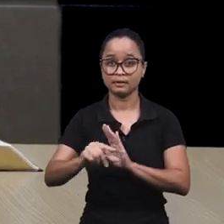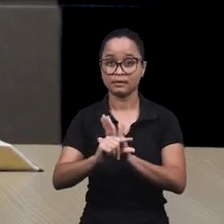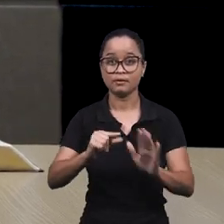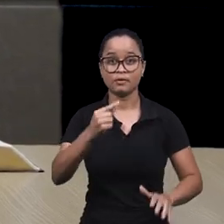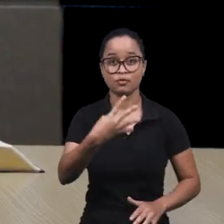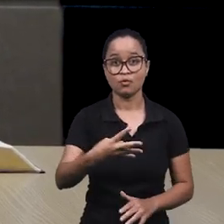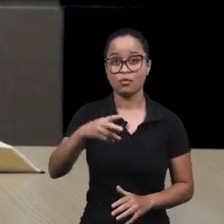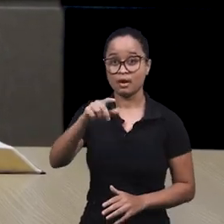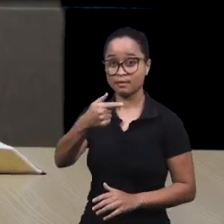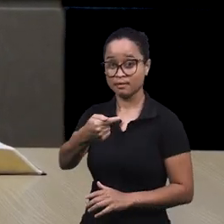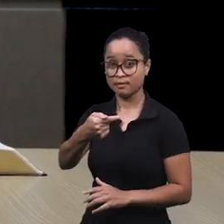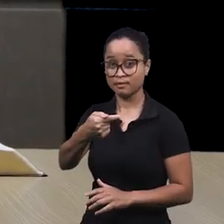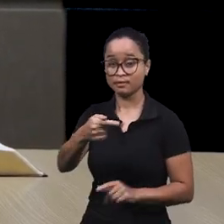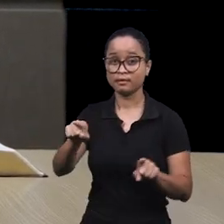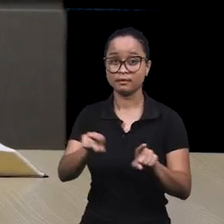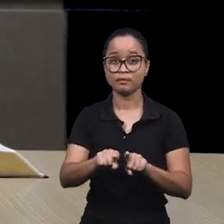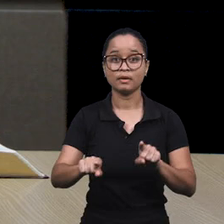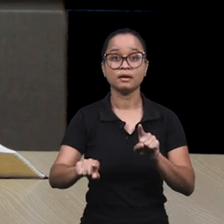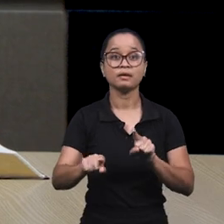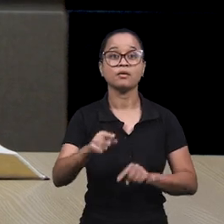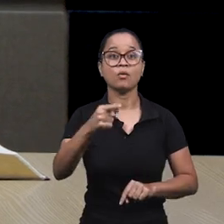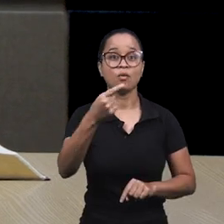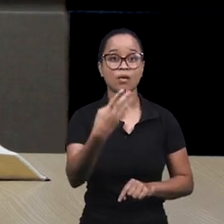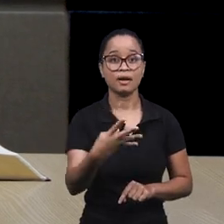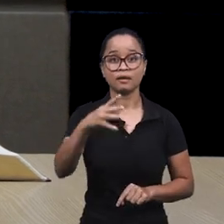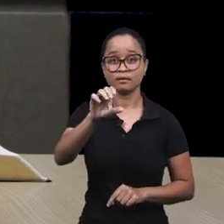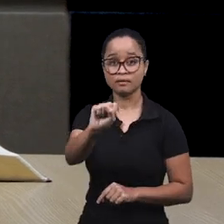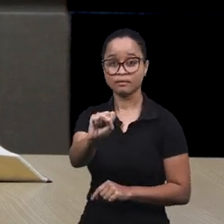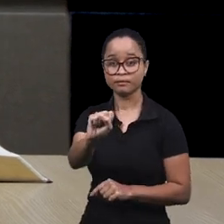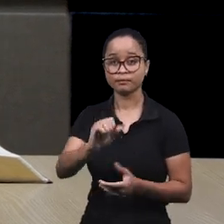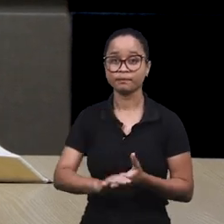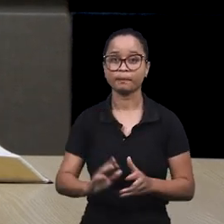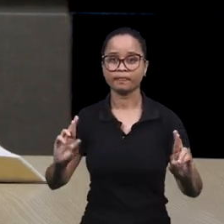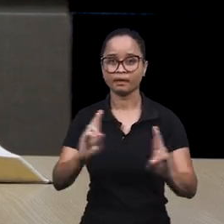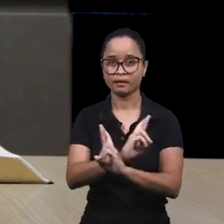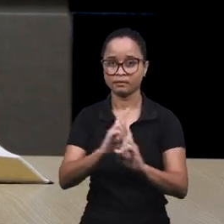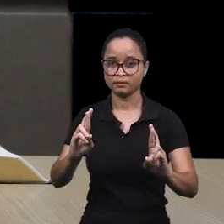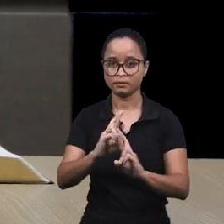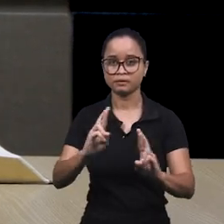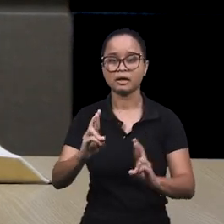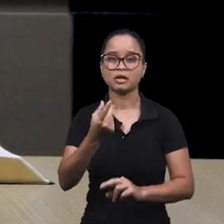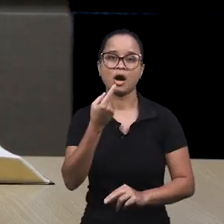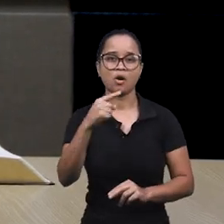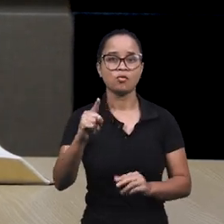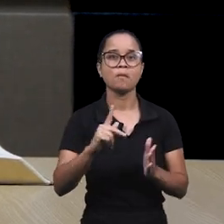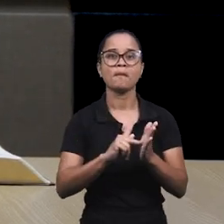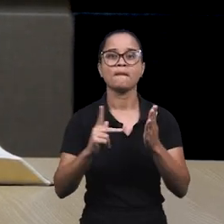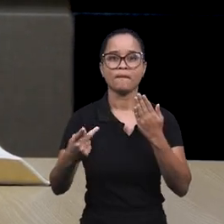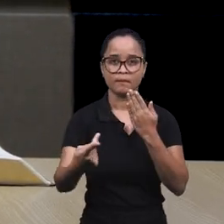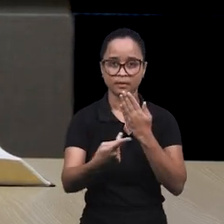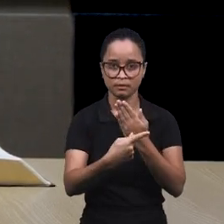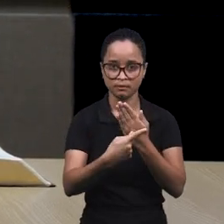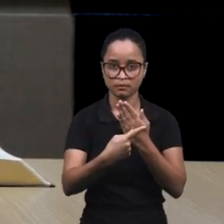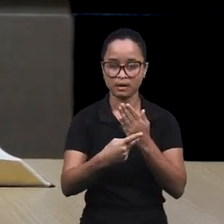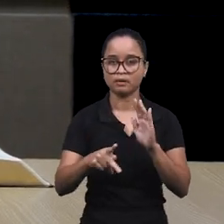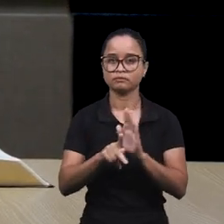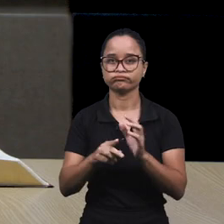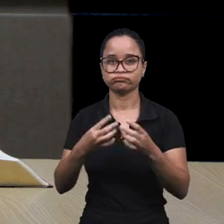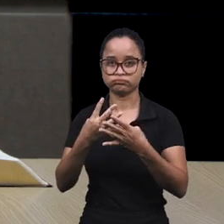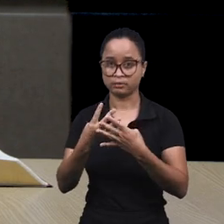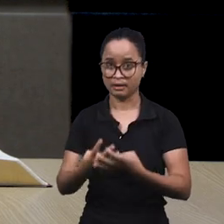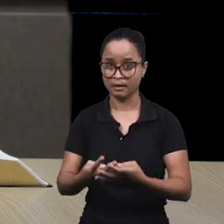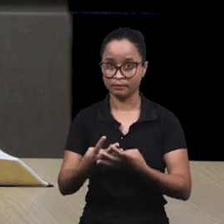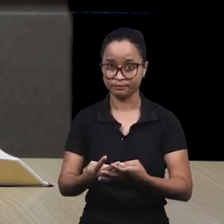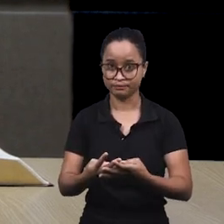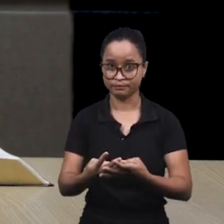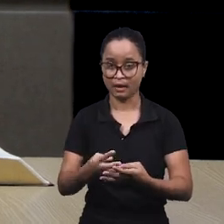versos 47 e 48, relacionado à última parábola, a parábola da rede. E o